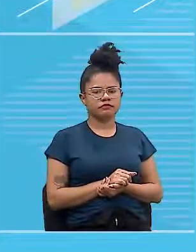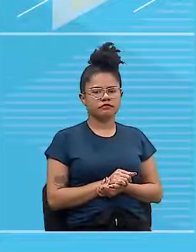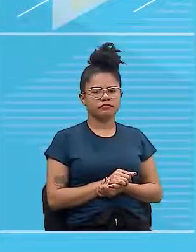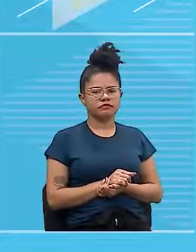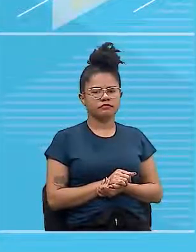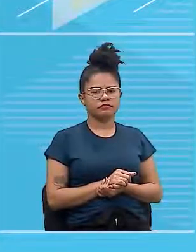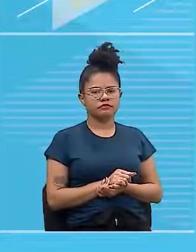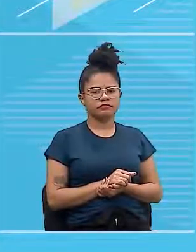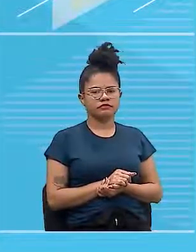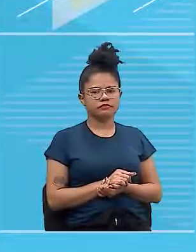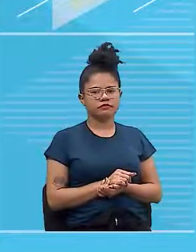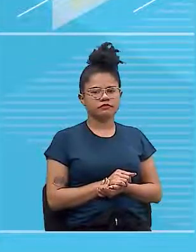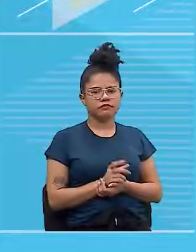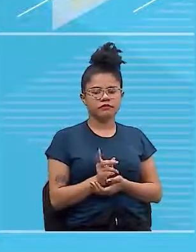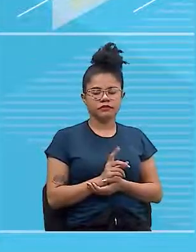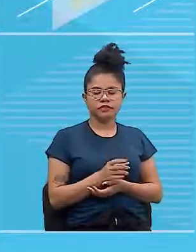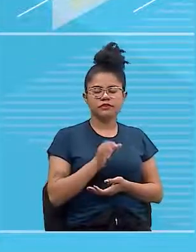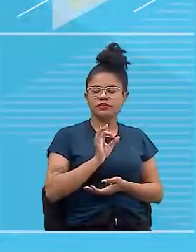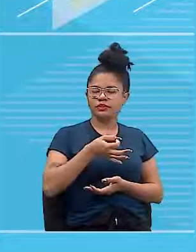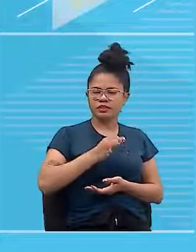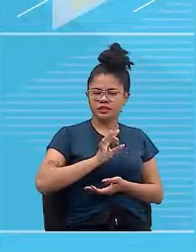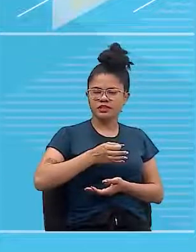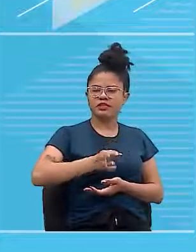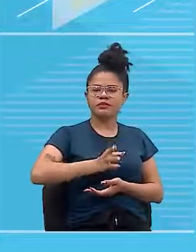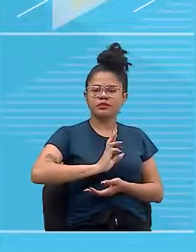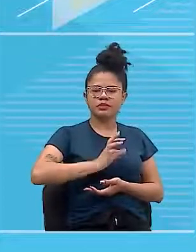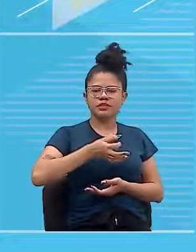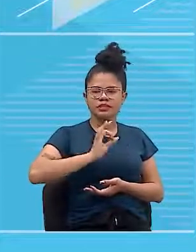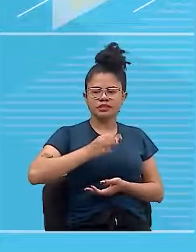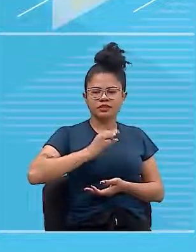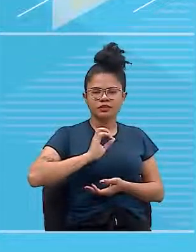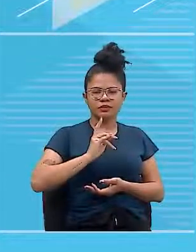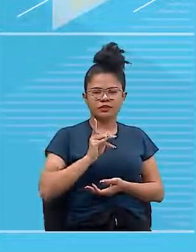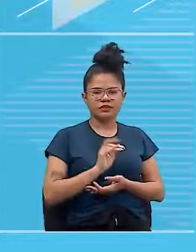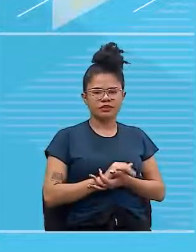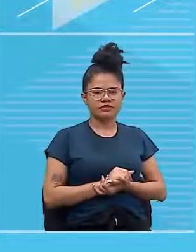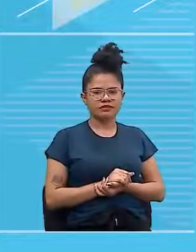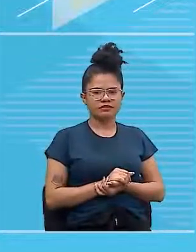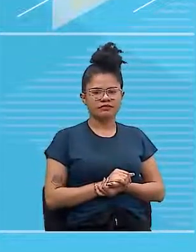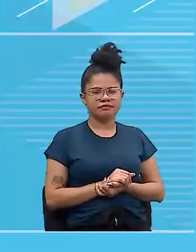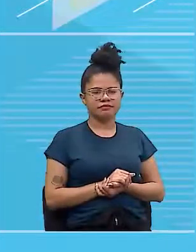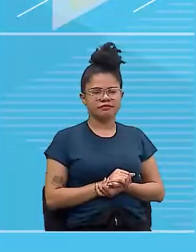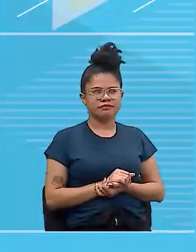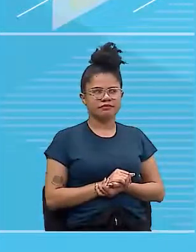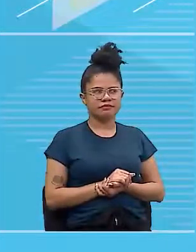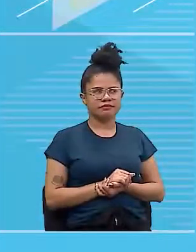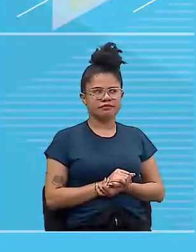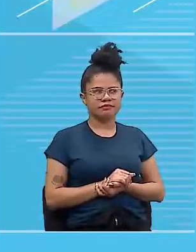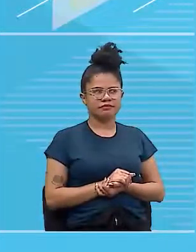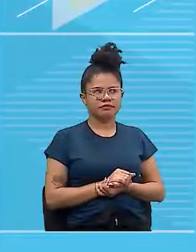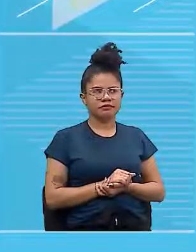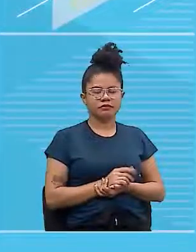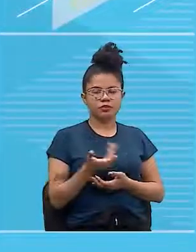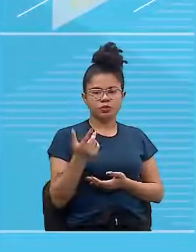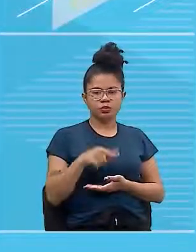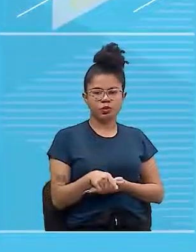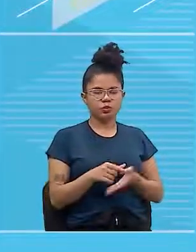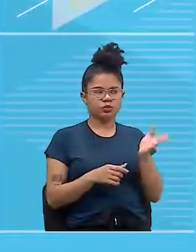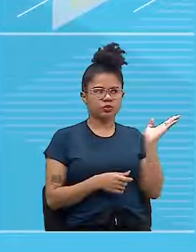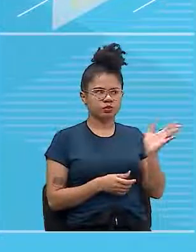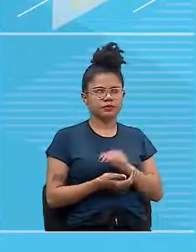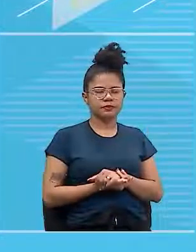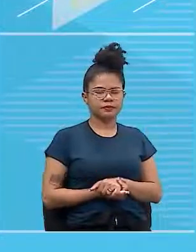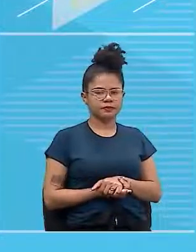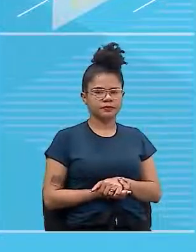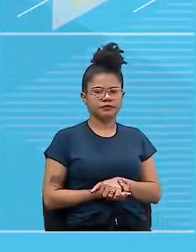micronutrientes não Você tá certa Monique Ai meu Deus o povo negativo eu heim já os macronutrientes